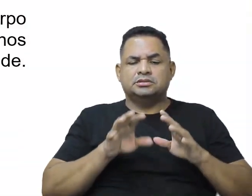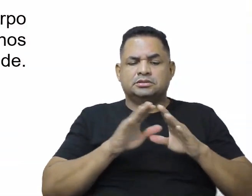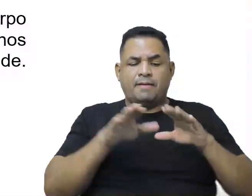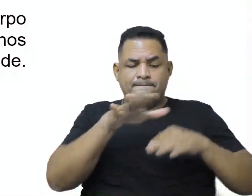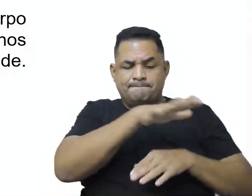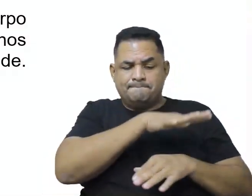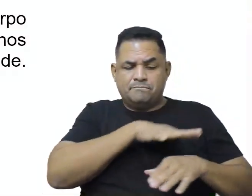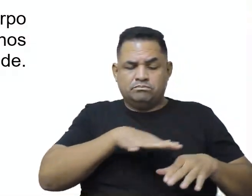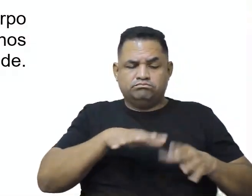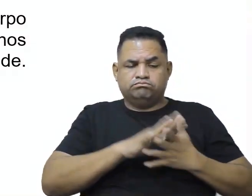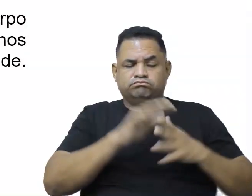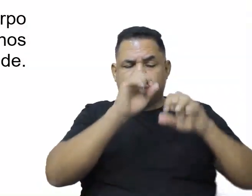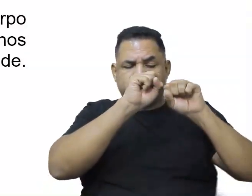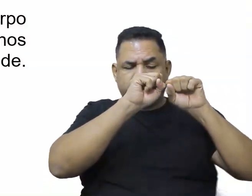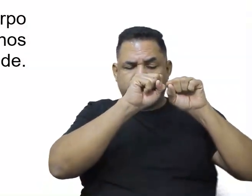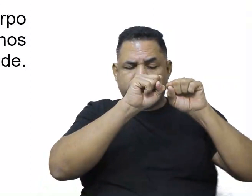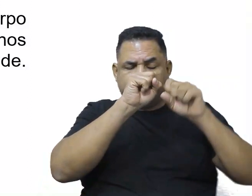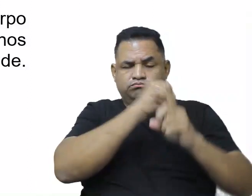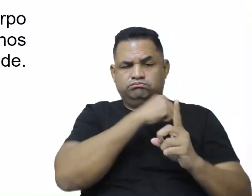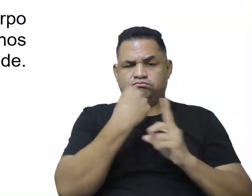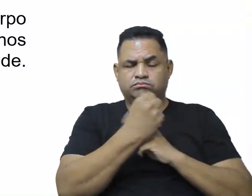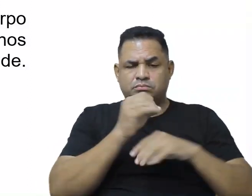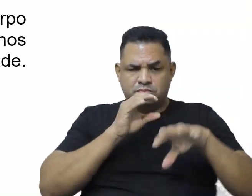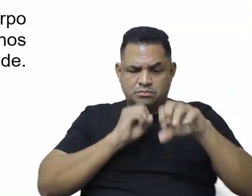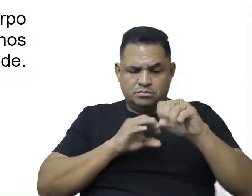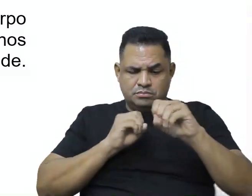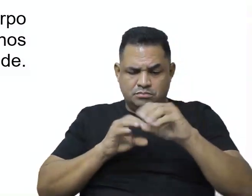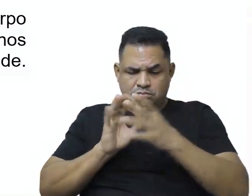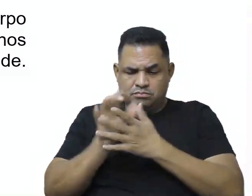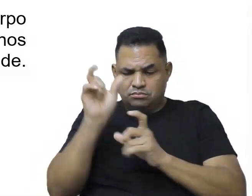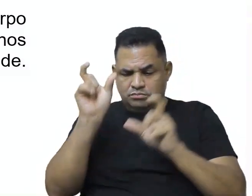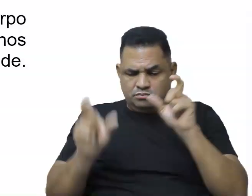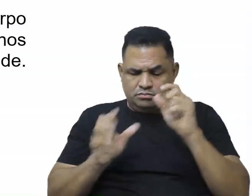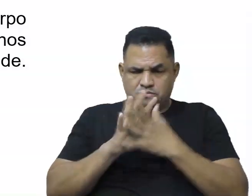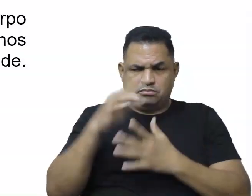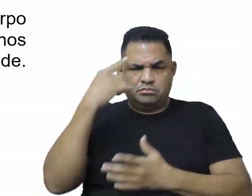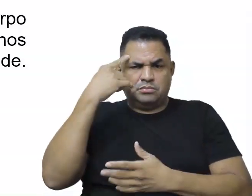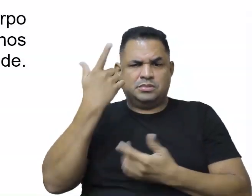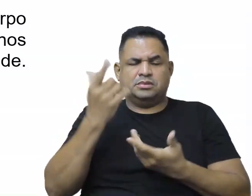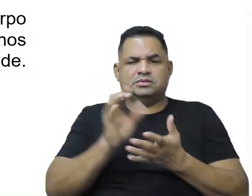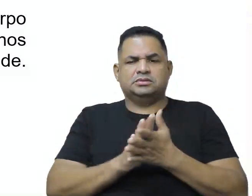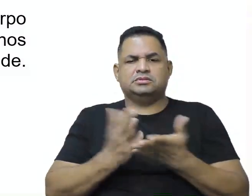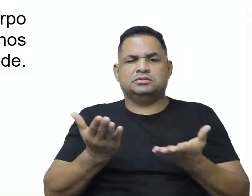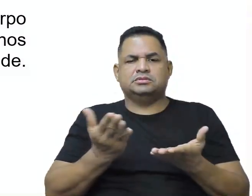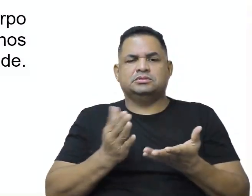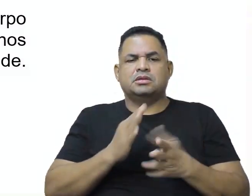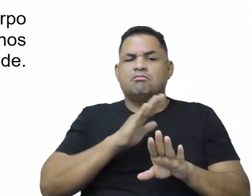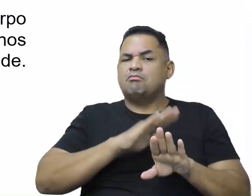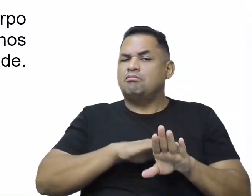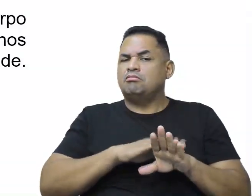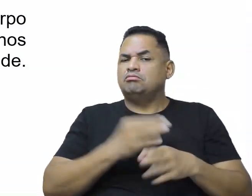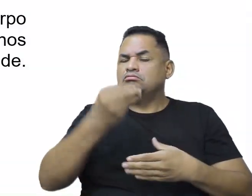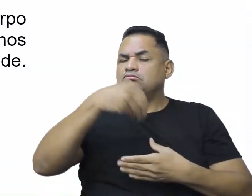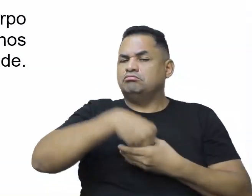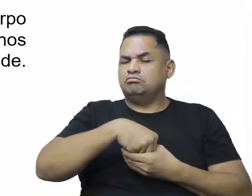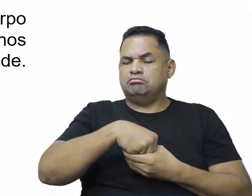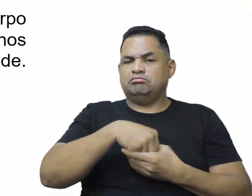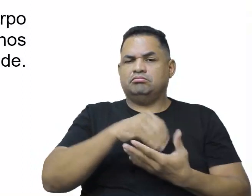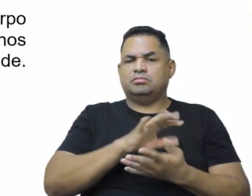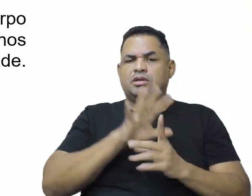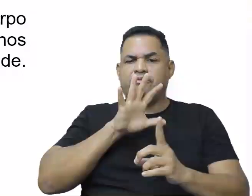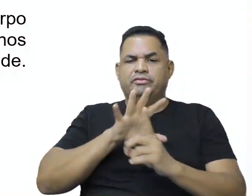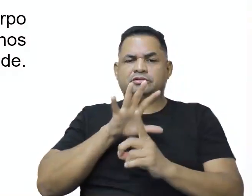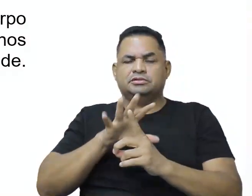sociedade que vai a ensinando os indivíduos a pensar e agir de acordo com essa ideologia inclusive né